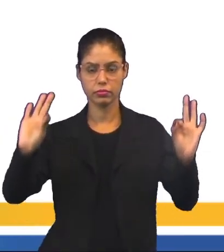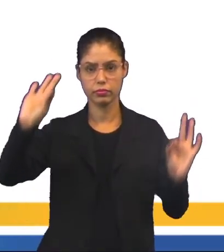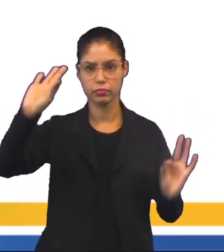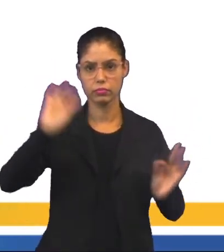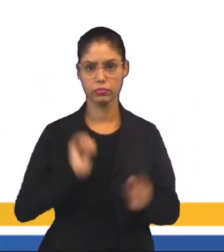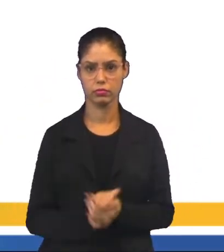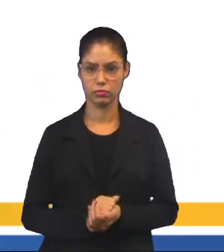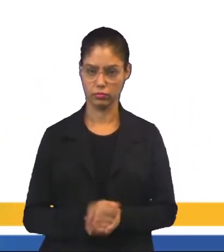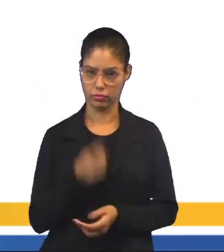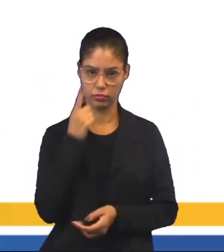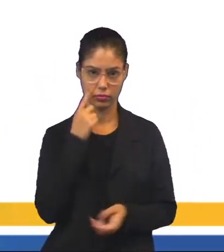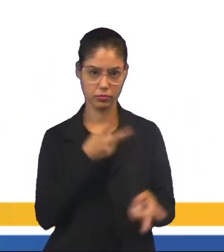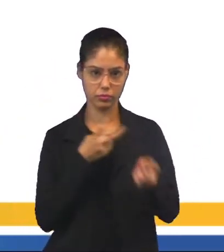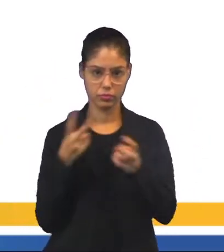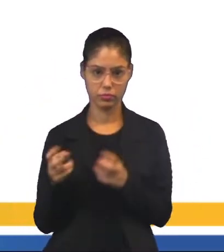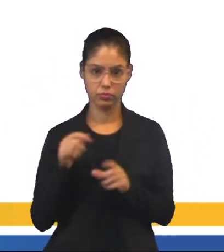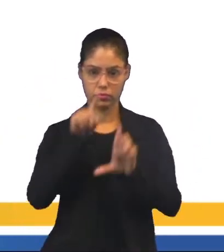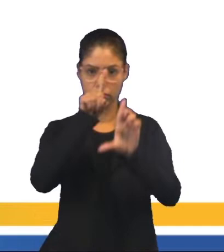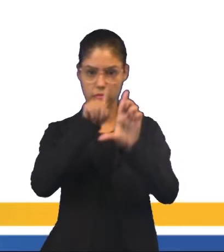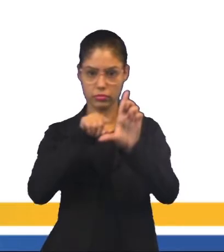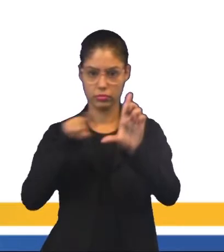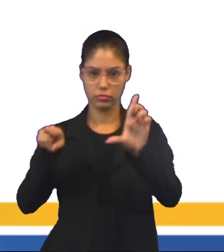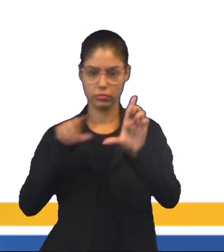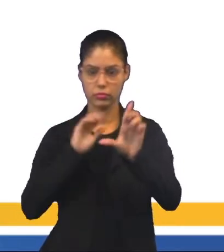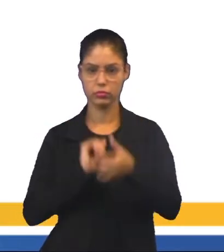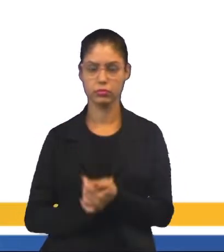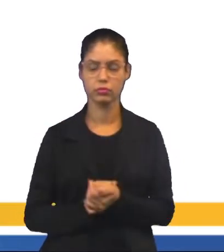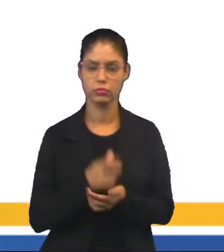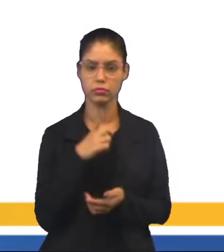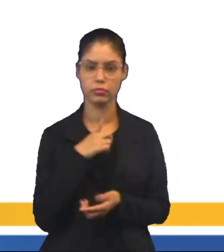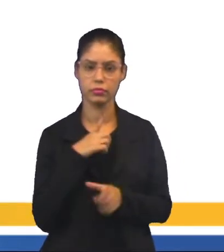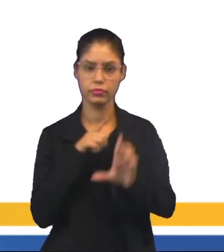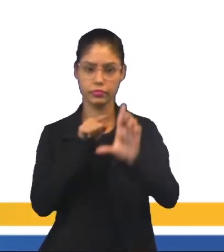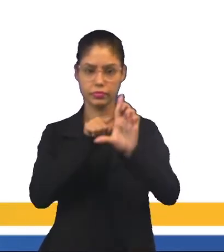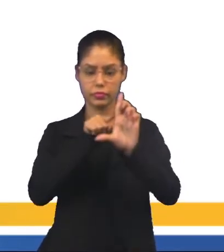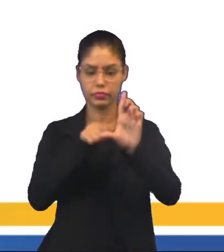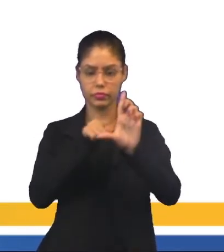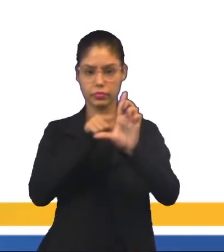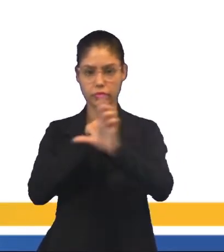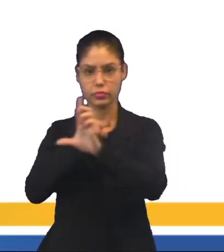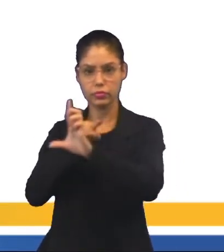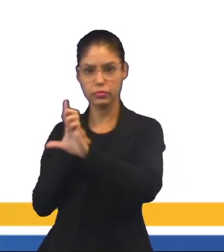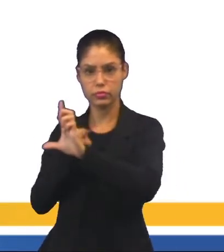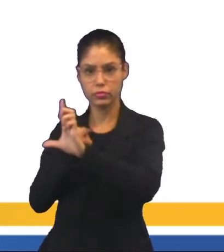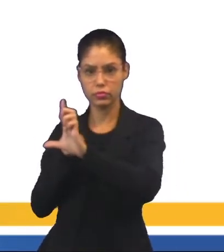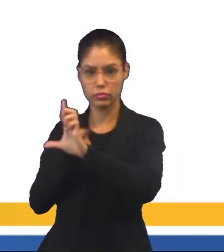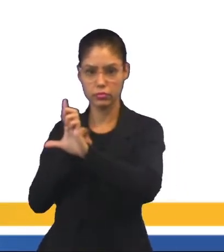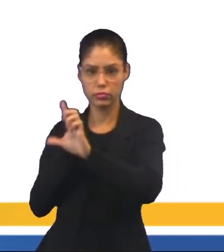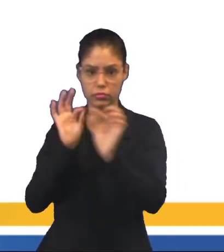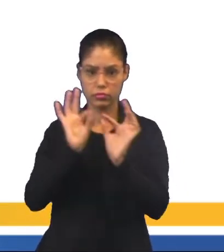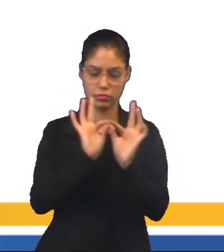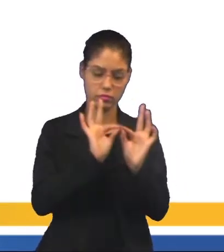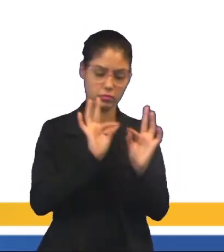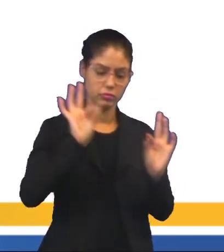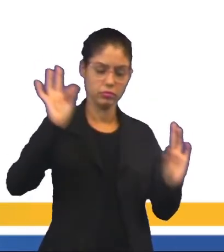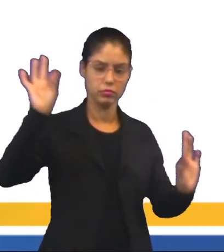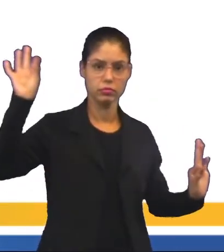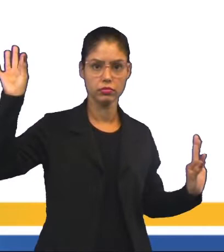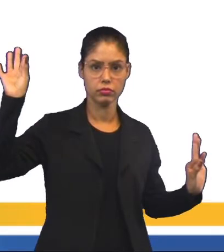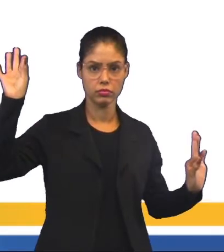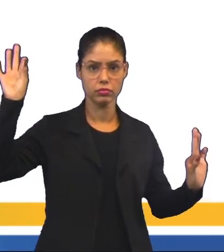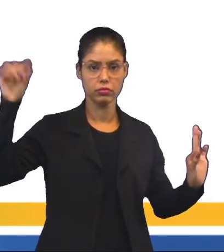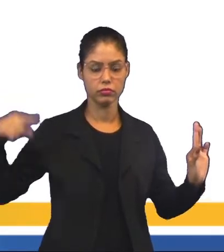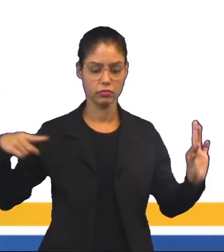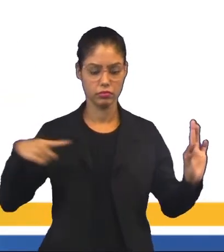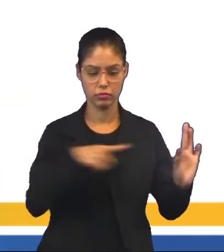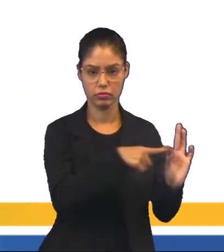seja, observe nesse gráfico aí, aonde eu tenho um ângulo lá no encontro entre as duas retas